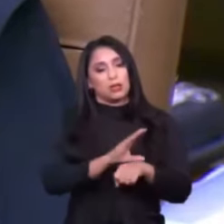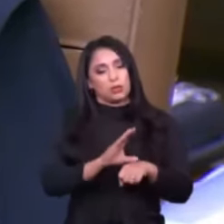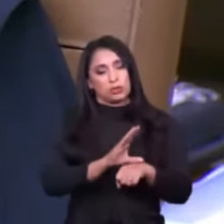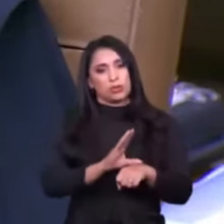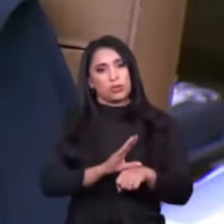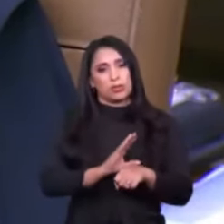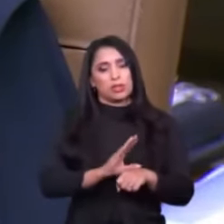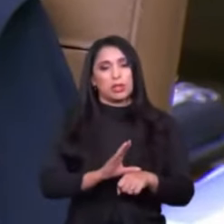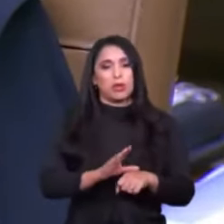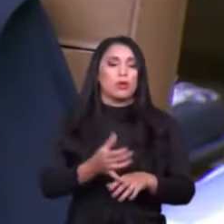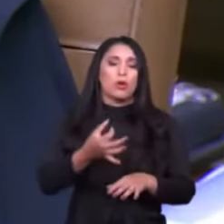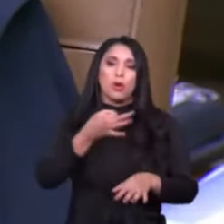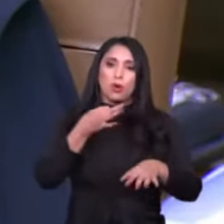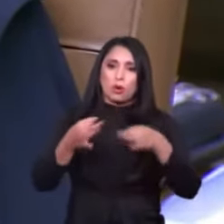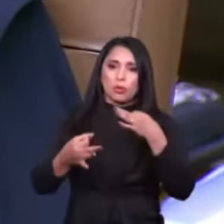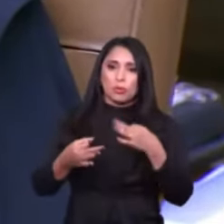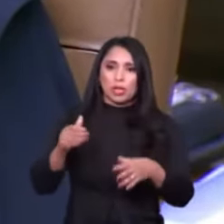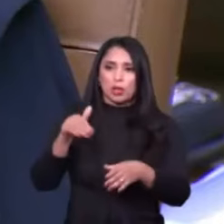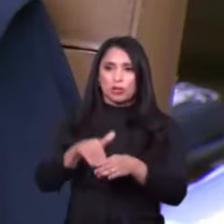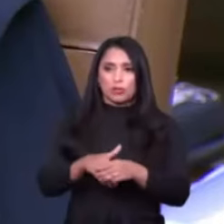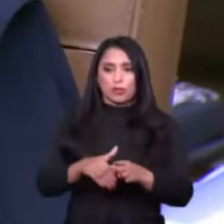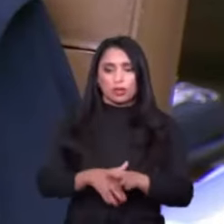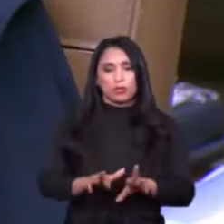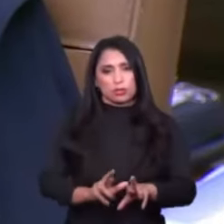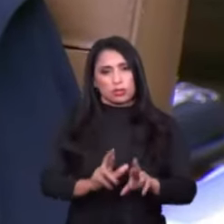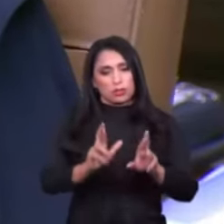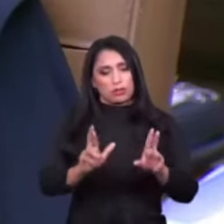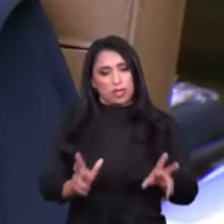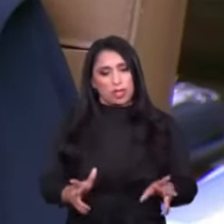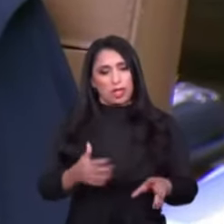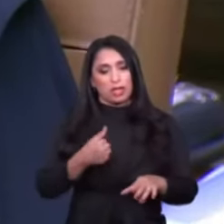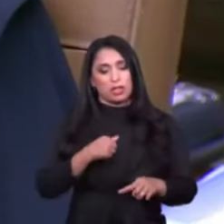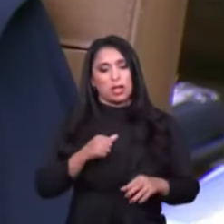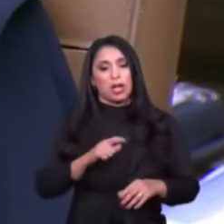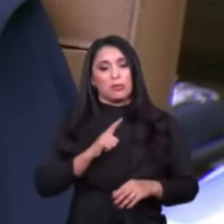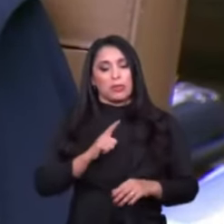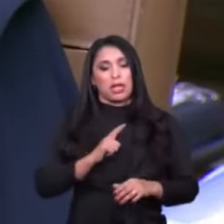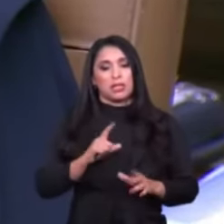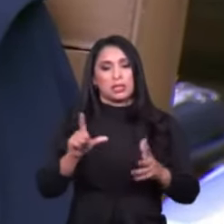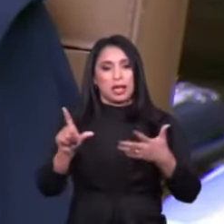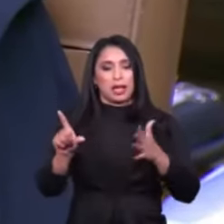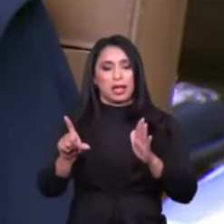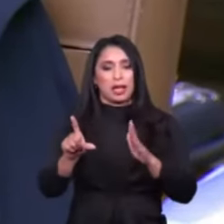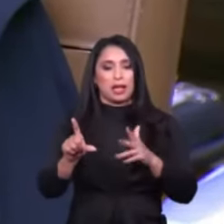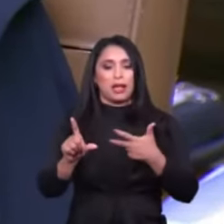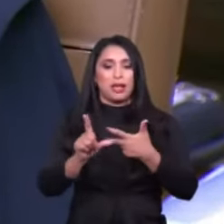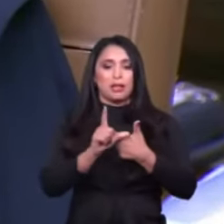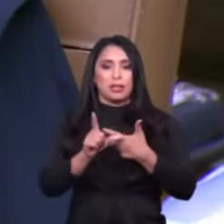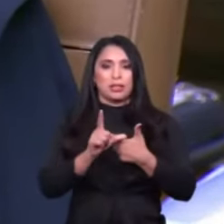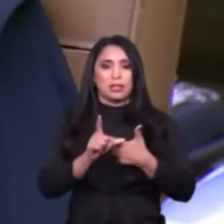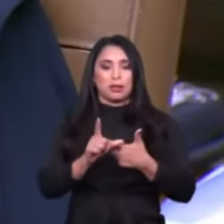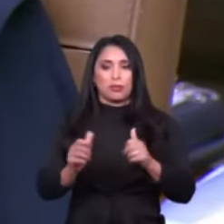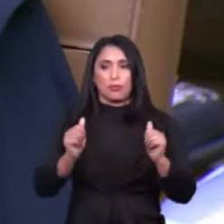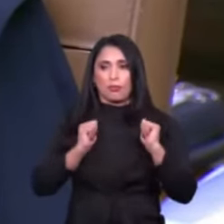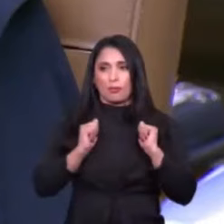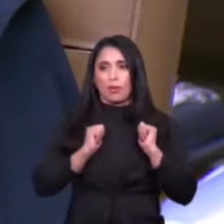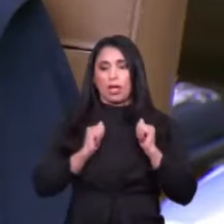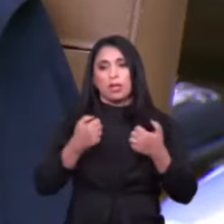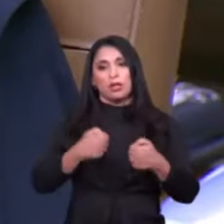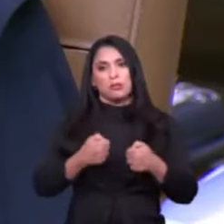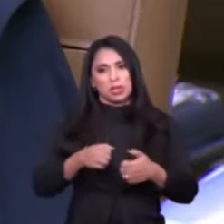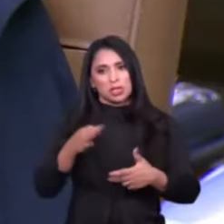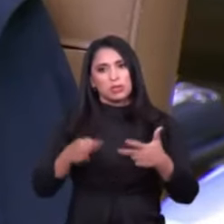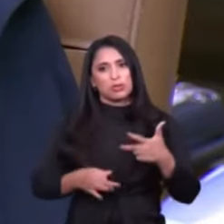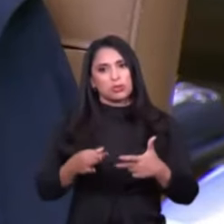aos judiciosos votos em sentido diverso, a meu sentir, omissão legislativa que reclame intervenção do Judiciário. Ao contrário, é